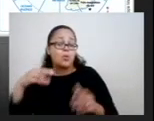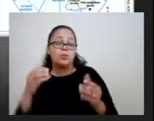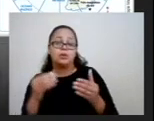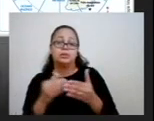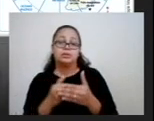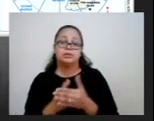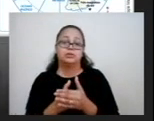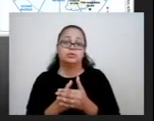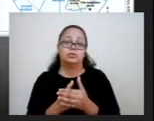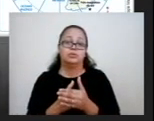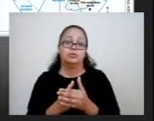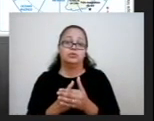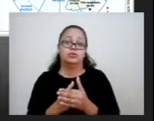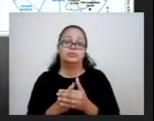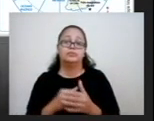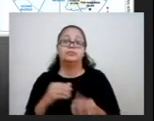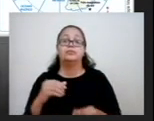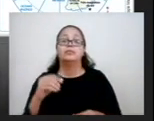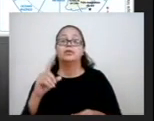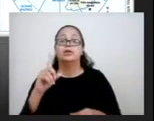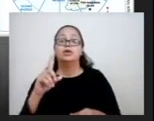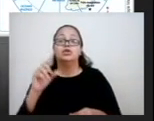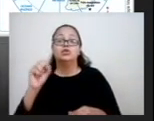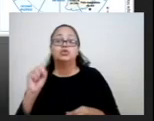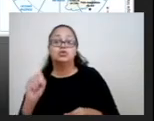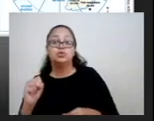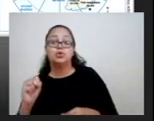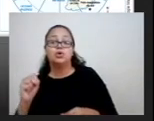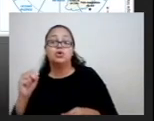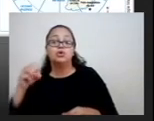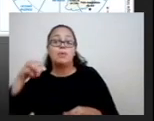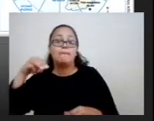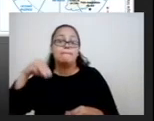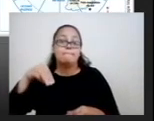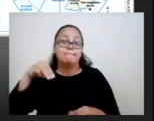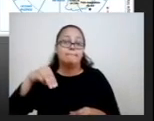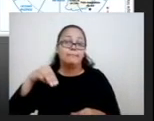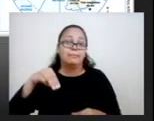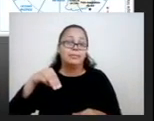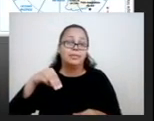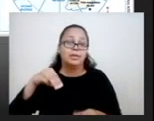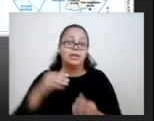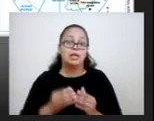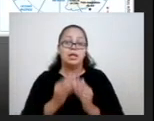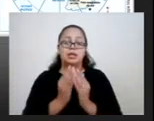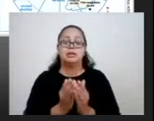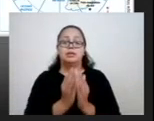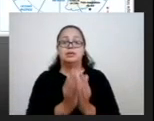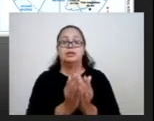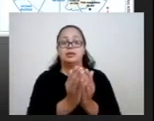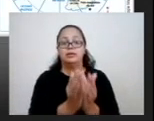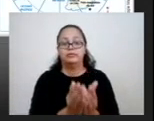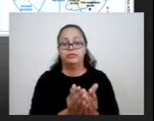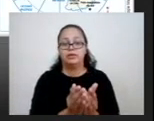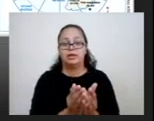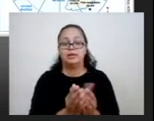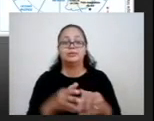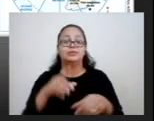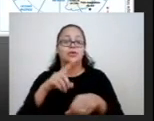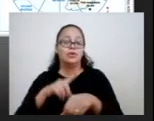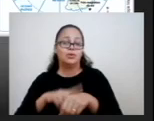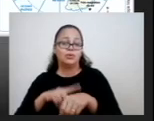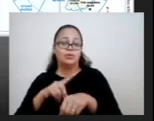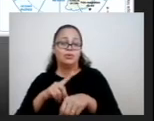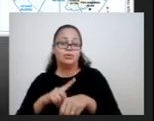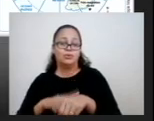dia. Bom, 18 milhas navegadas, 12.240 das quais sem pisar em terra. Então, a maior parte do